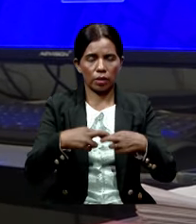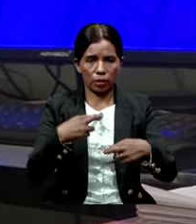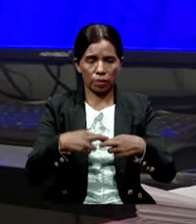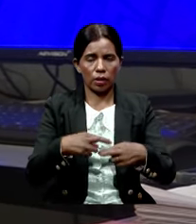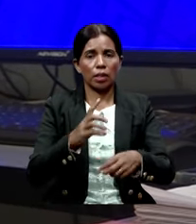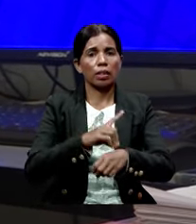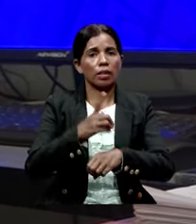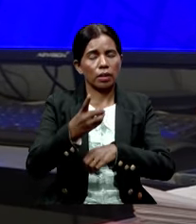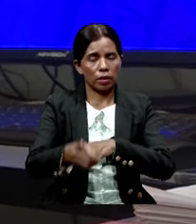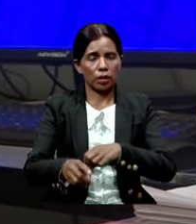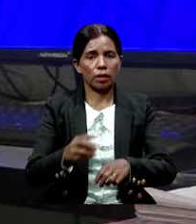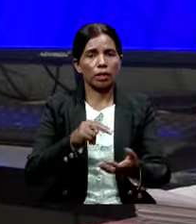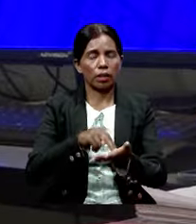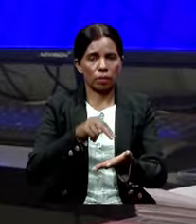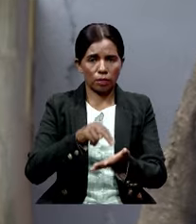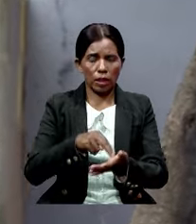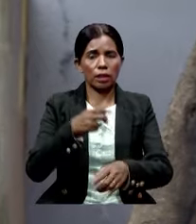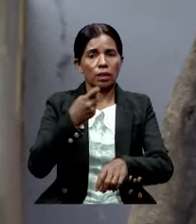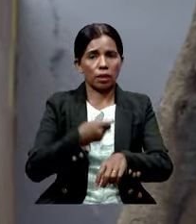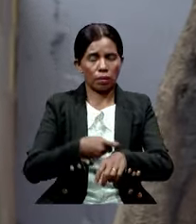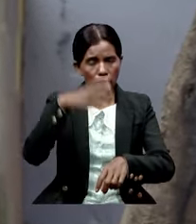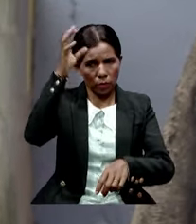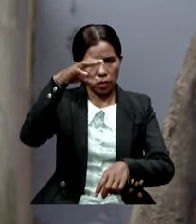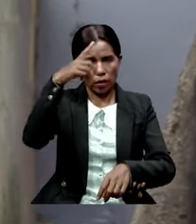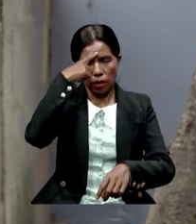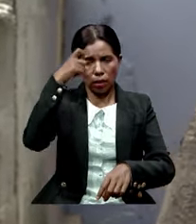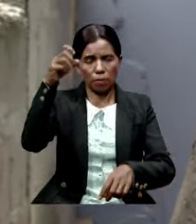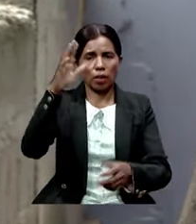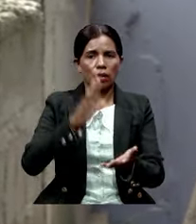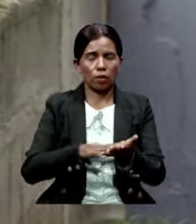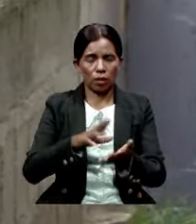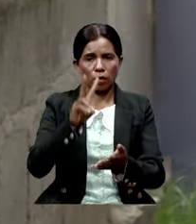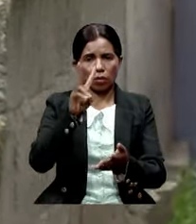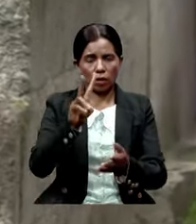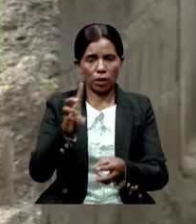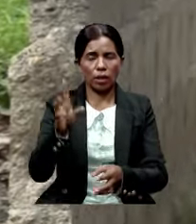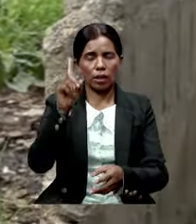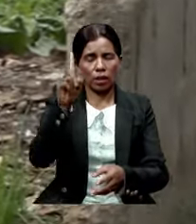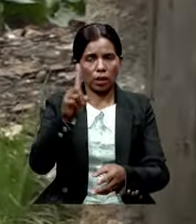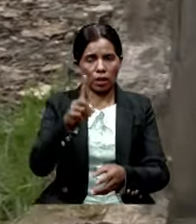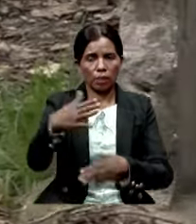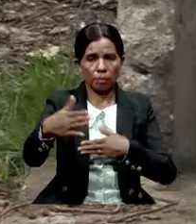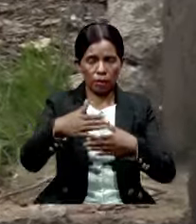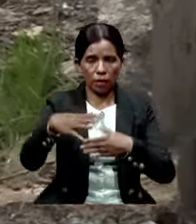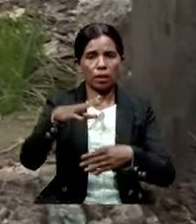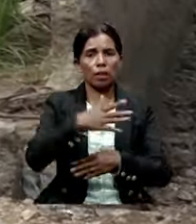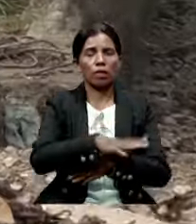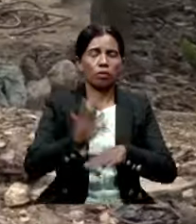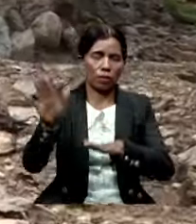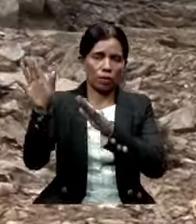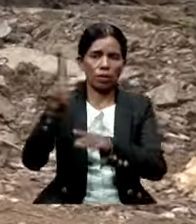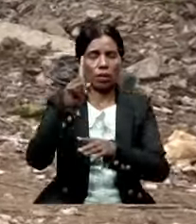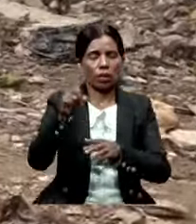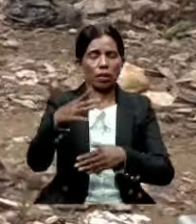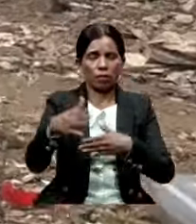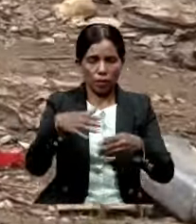Desastres Naturais e Tempo Udan, também Escola Ruane Ida e Queras Motaninin, no Ida e Raihun. A minha vefina é